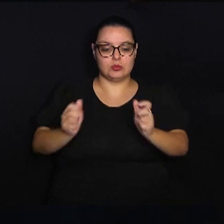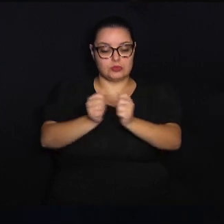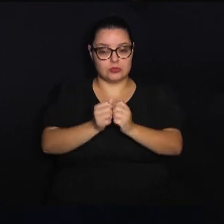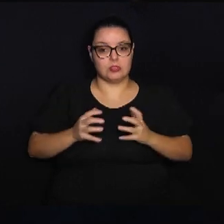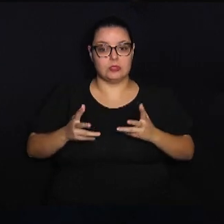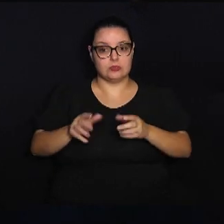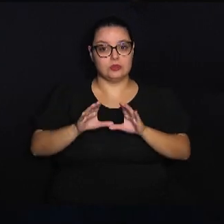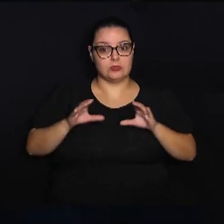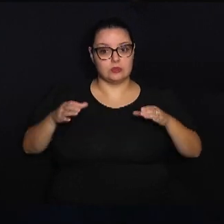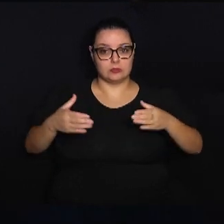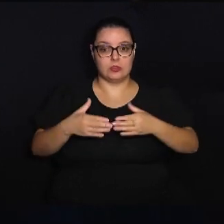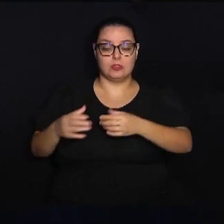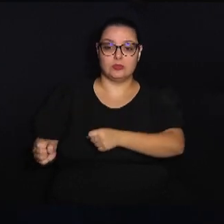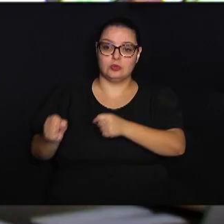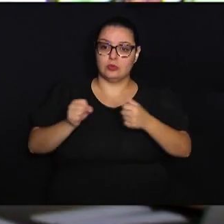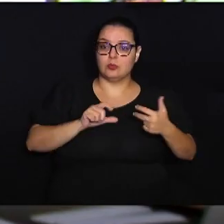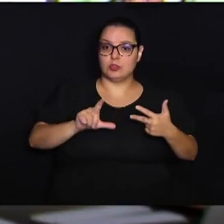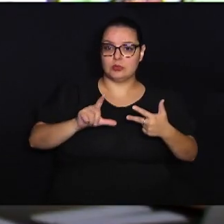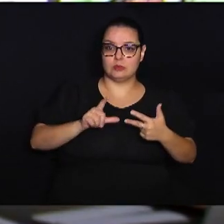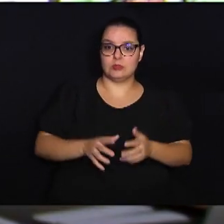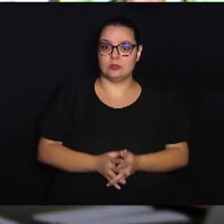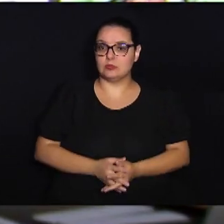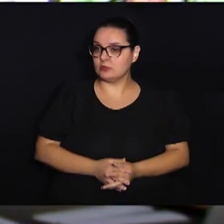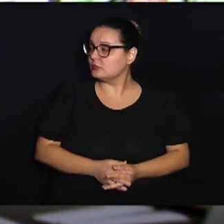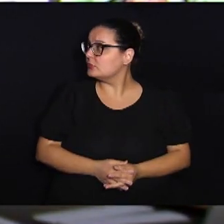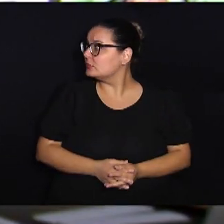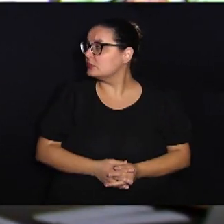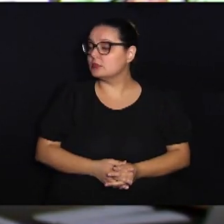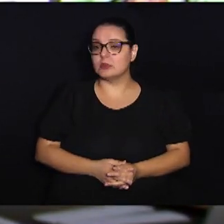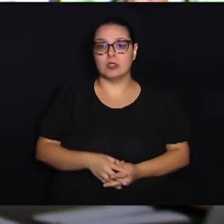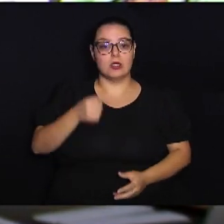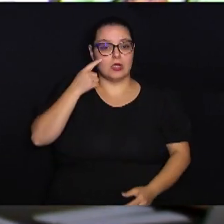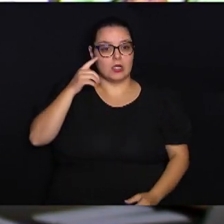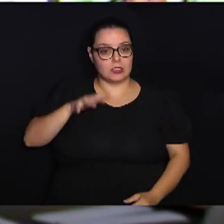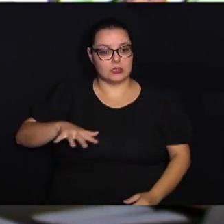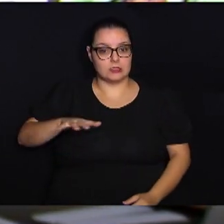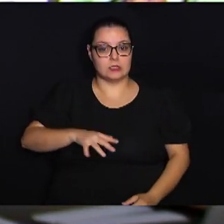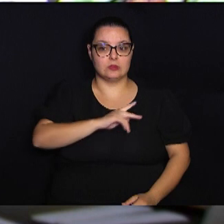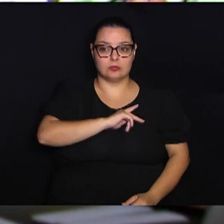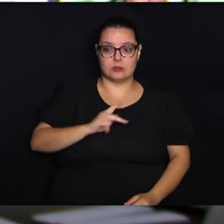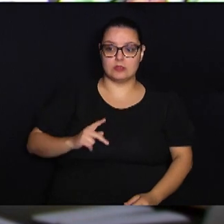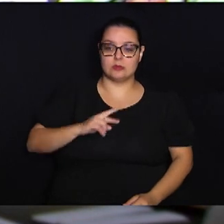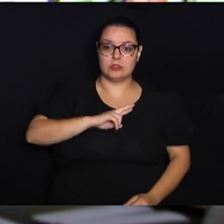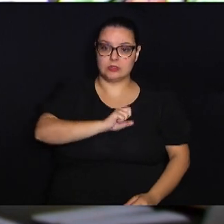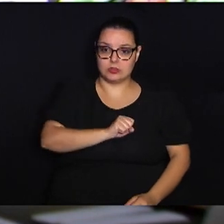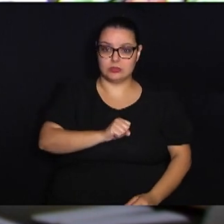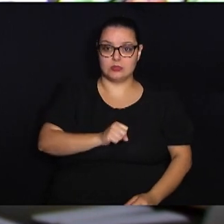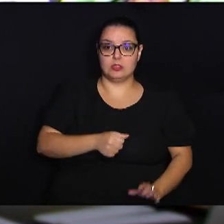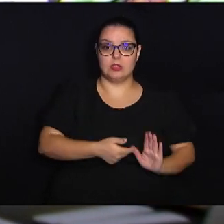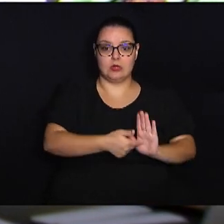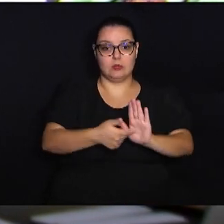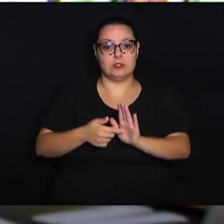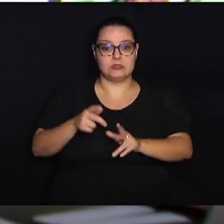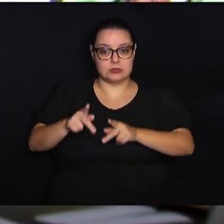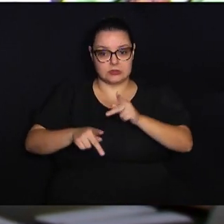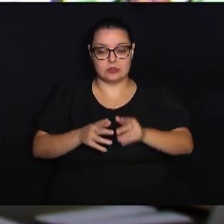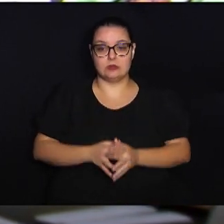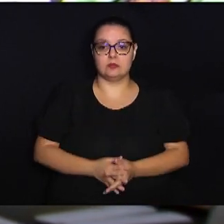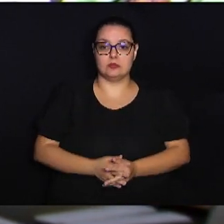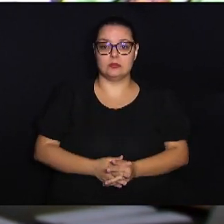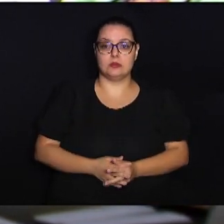históricas, sejam nacionais, regionais ou locais. Fortalecer a importância da cultura urbana e popular